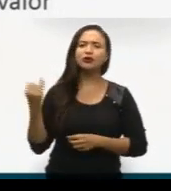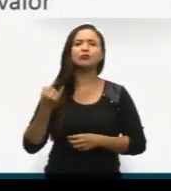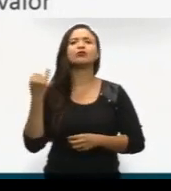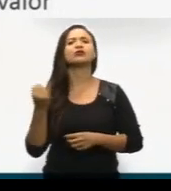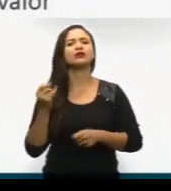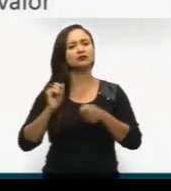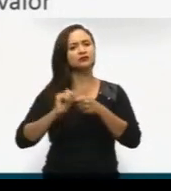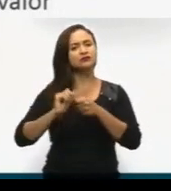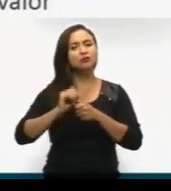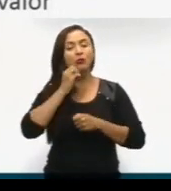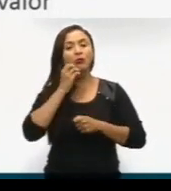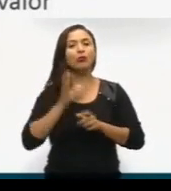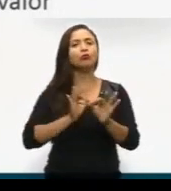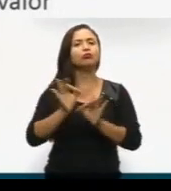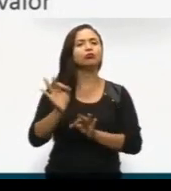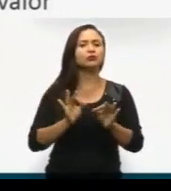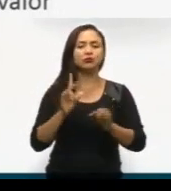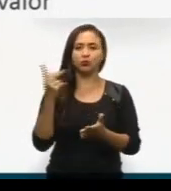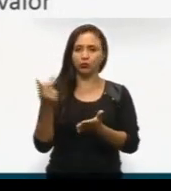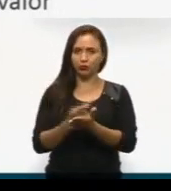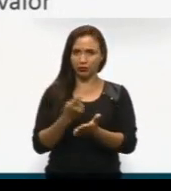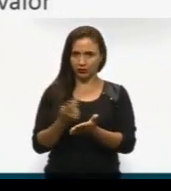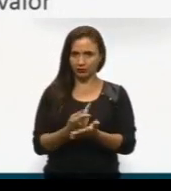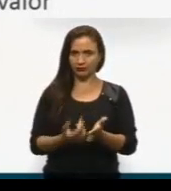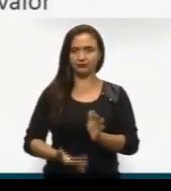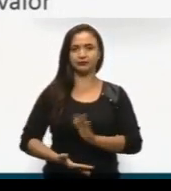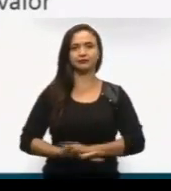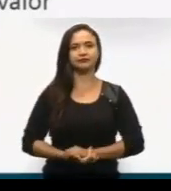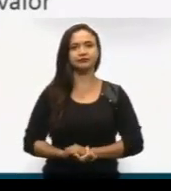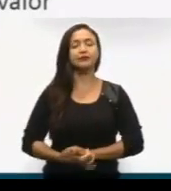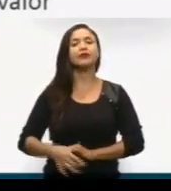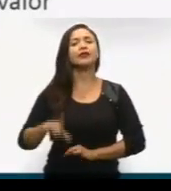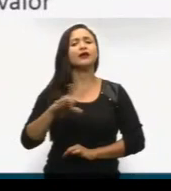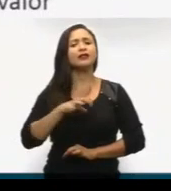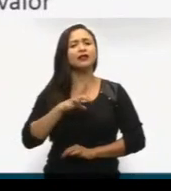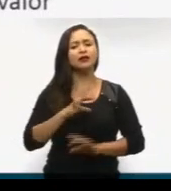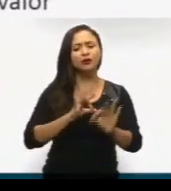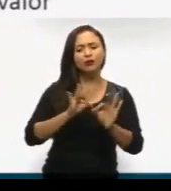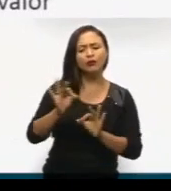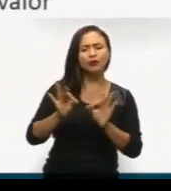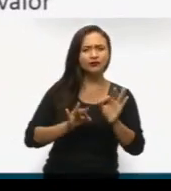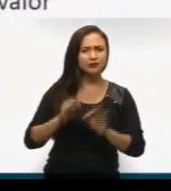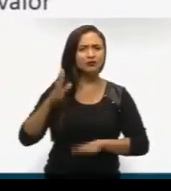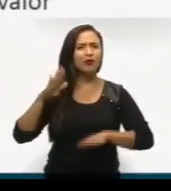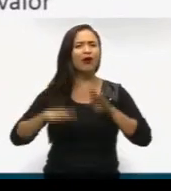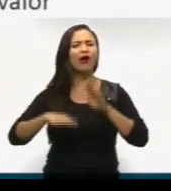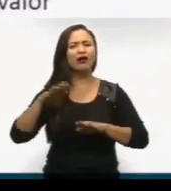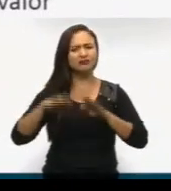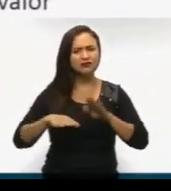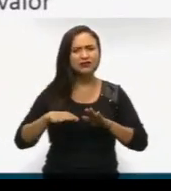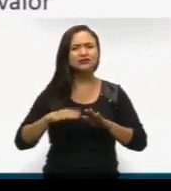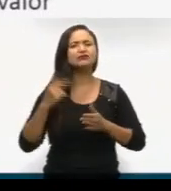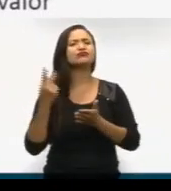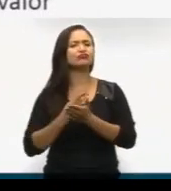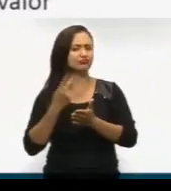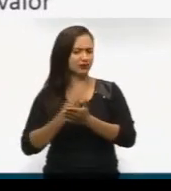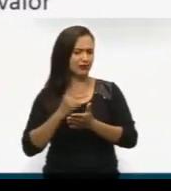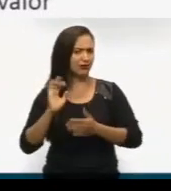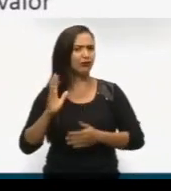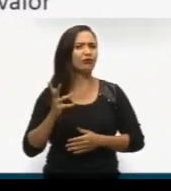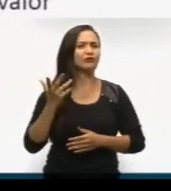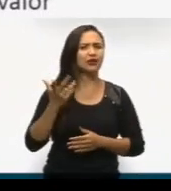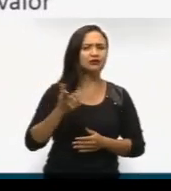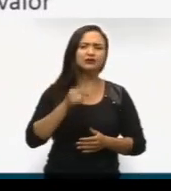bom orçamento e não errar nele, tá? Existem orçamentos que subestimam o empreendimento, como o professor falou,